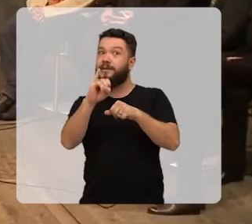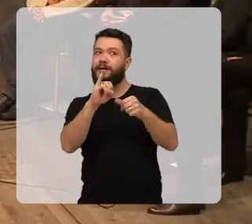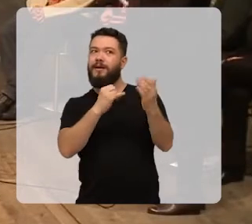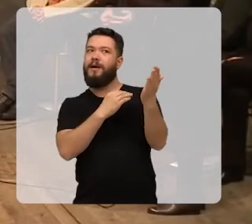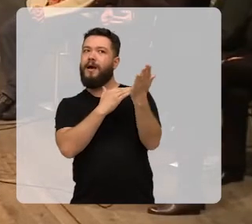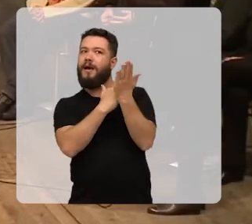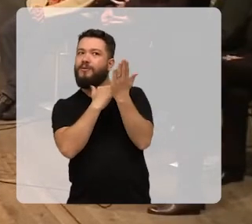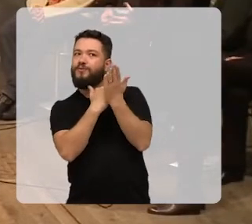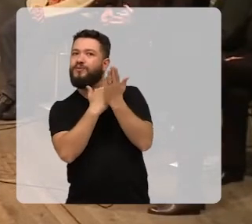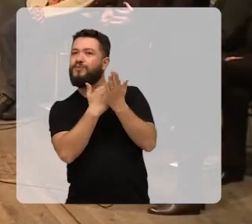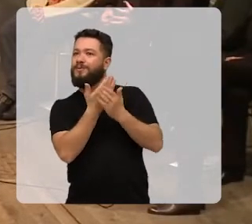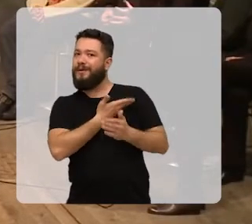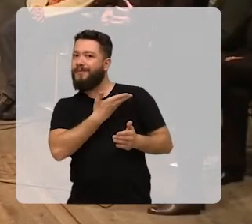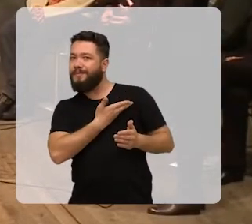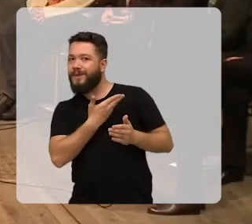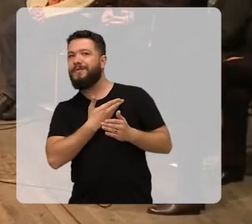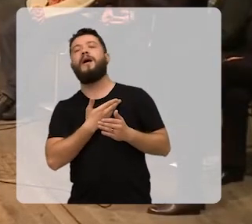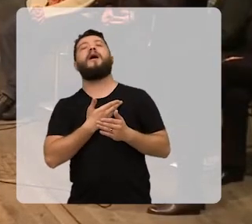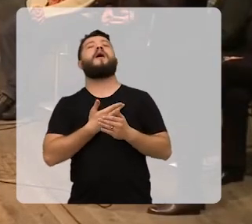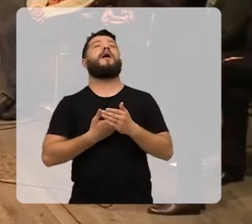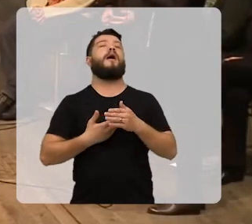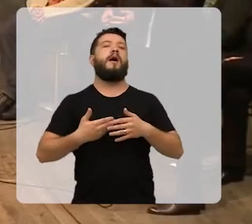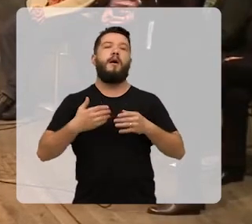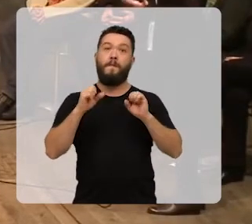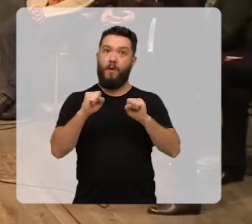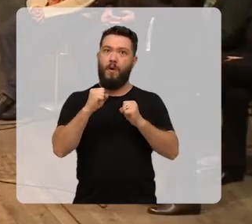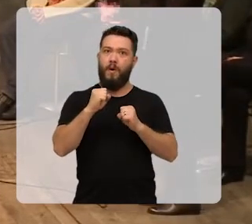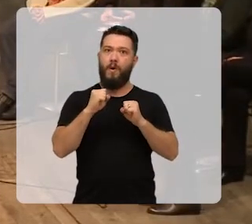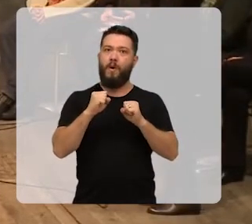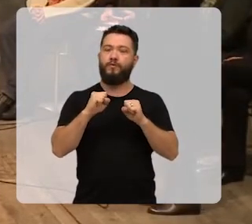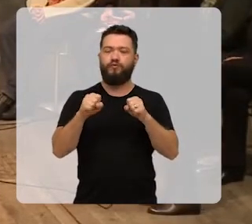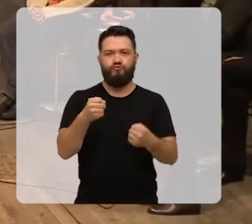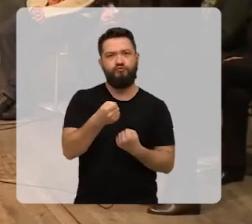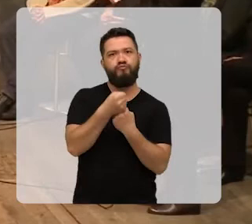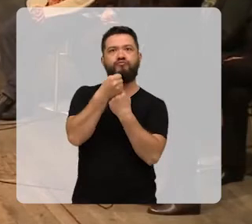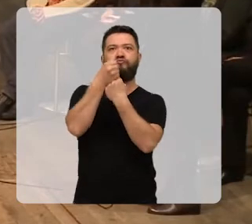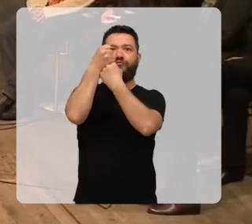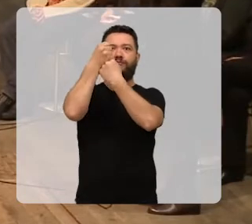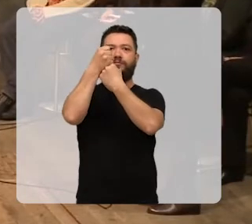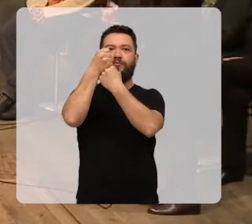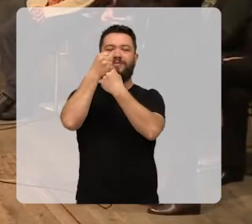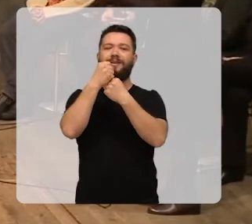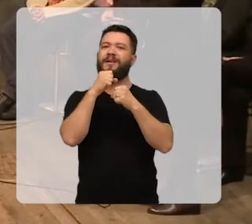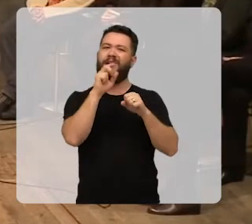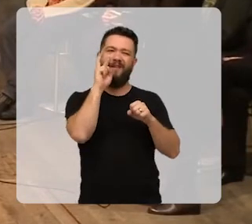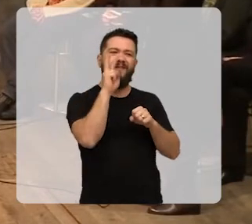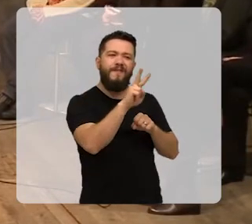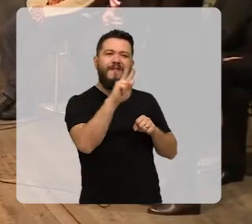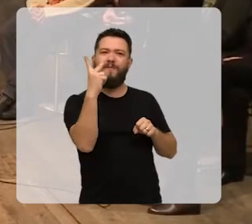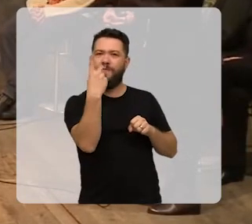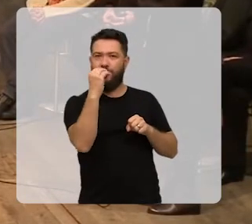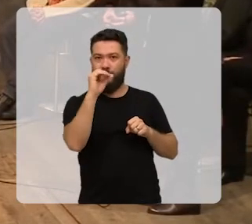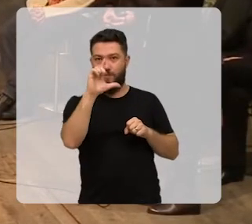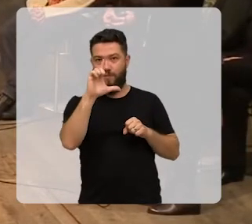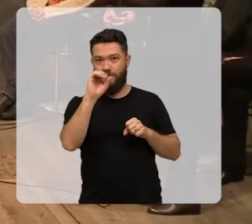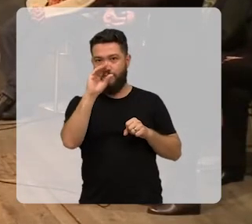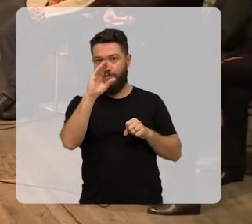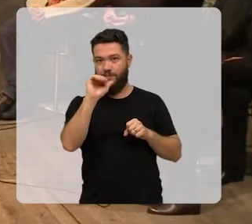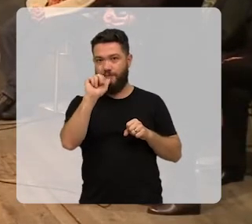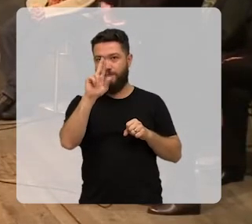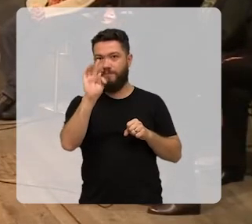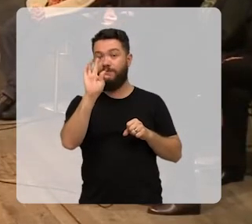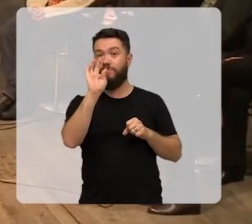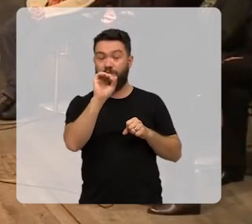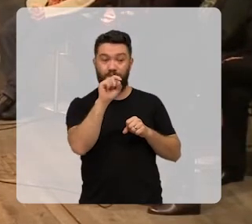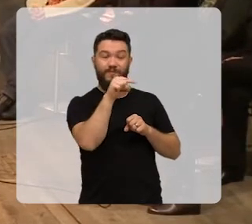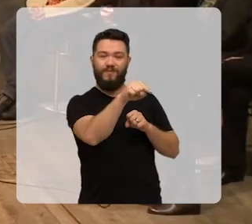diferença independente do momento eu imagino que um momento como o holocausto tão difícil como esse tenebroso você já falou